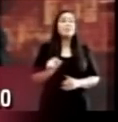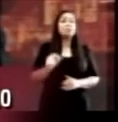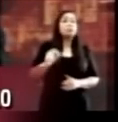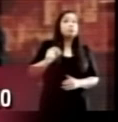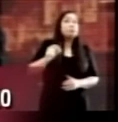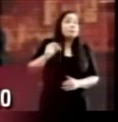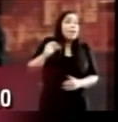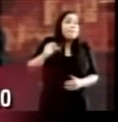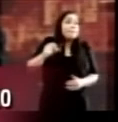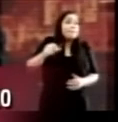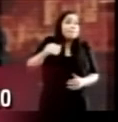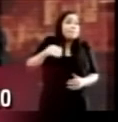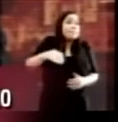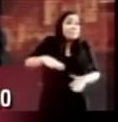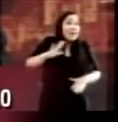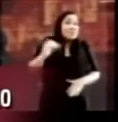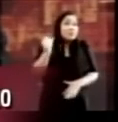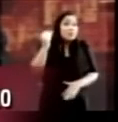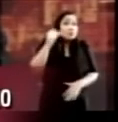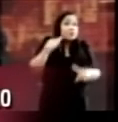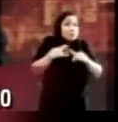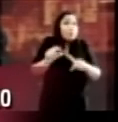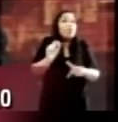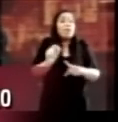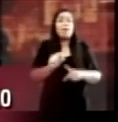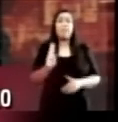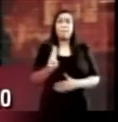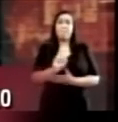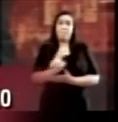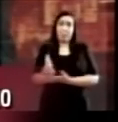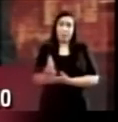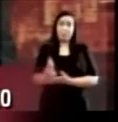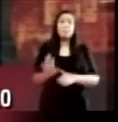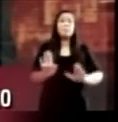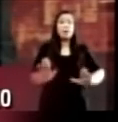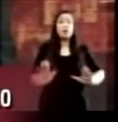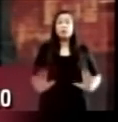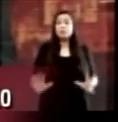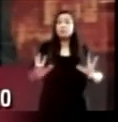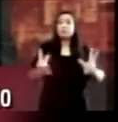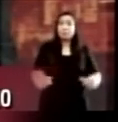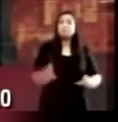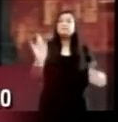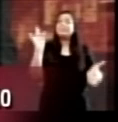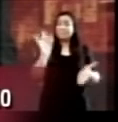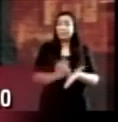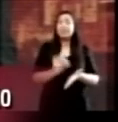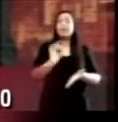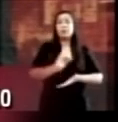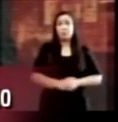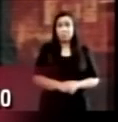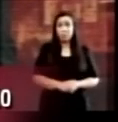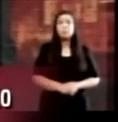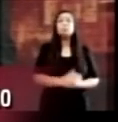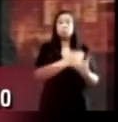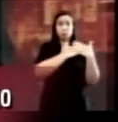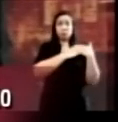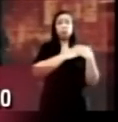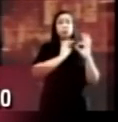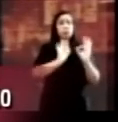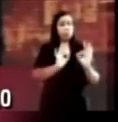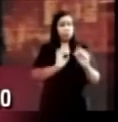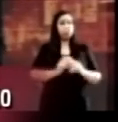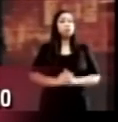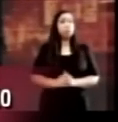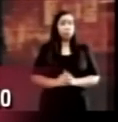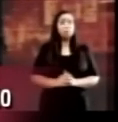né? Mas, de uma maneira geral, os estabelecimentos, eles estão realmente se comportando